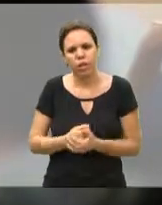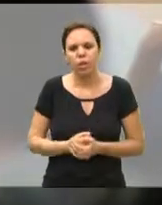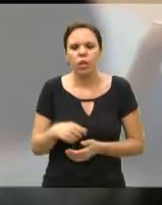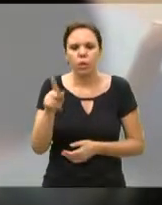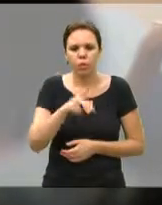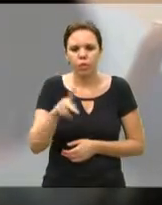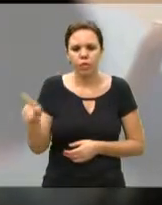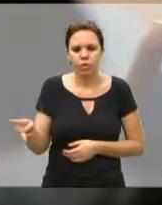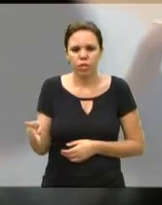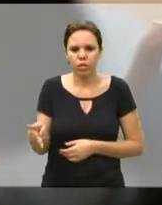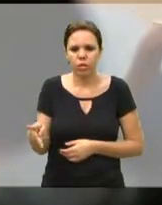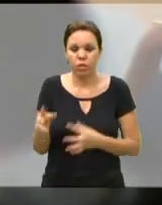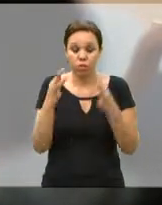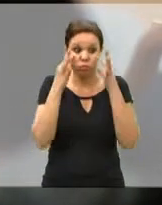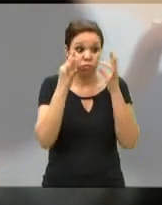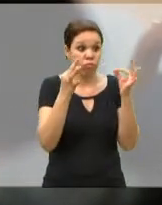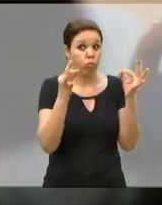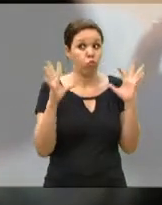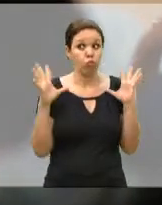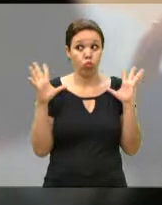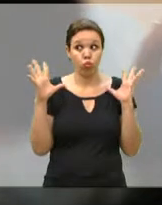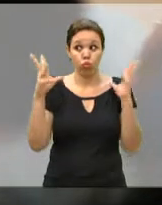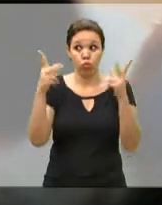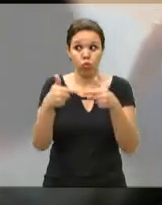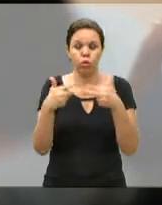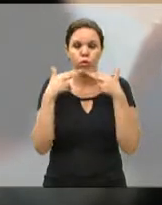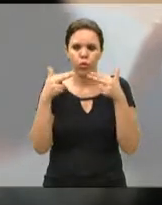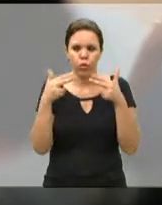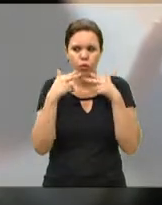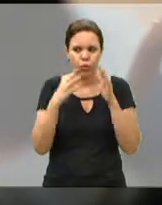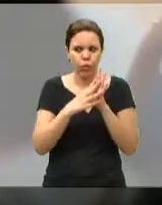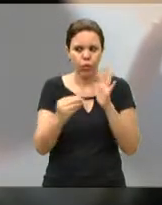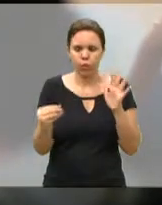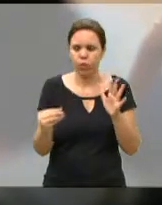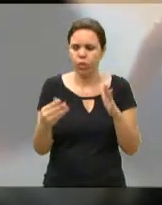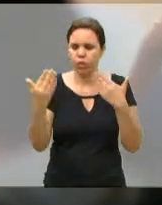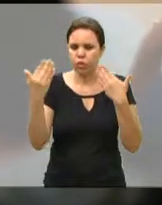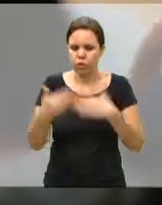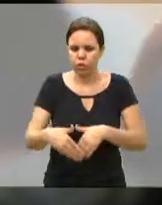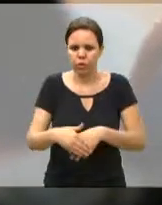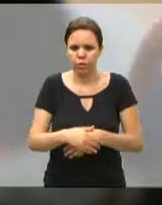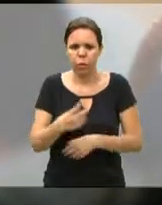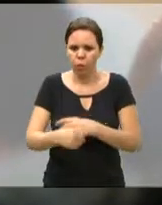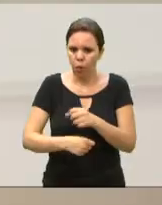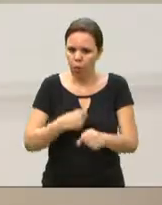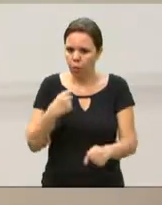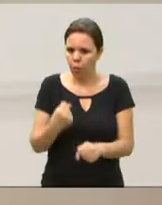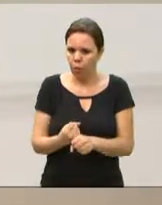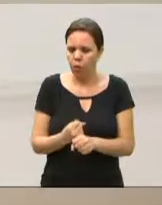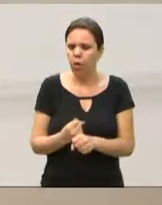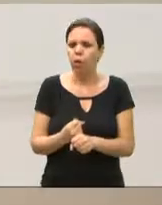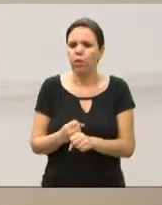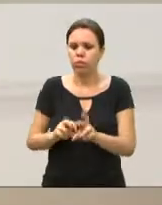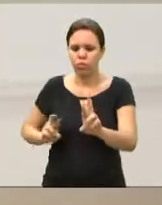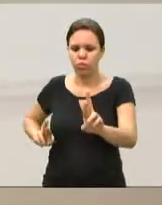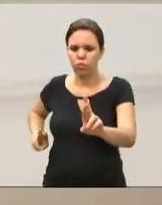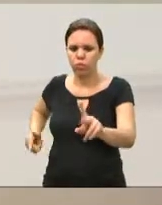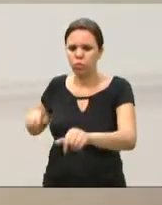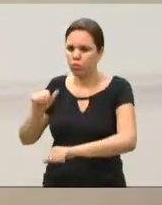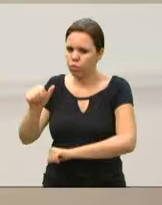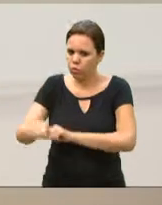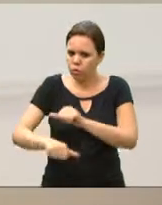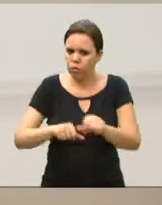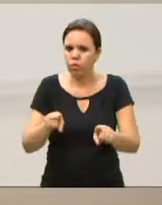ele precisa estar antenado em todos os modelos de prova. Então, de um ano para outro, pode acontecer, às vezes,